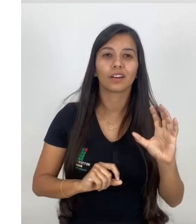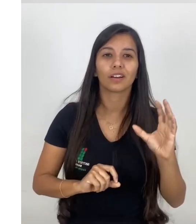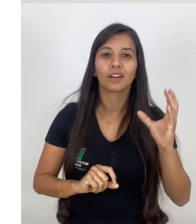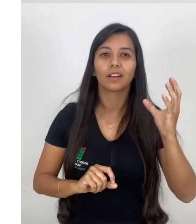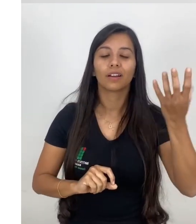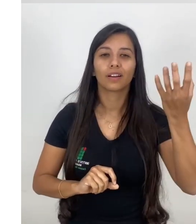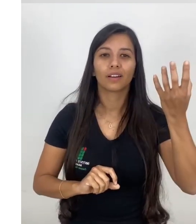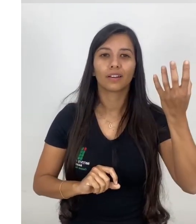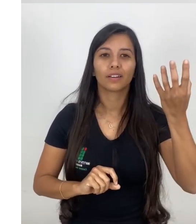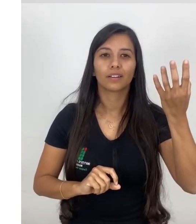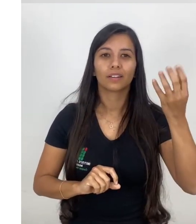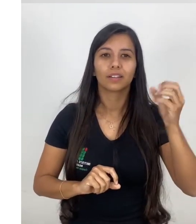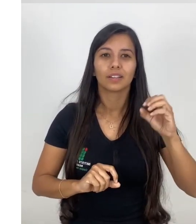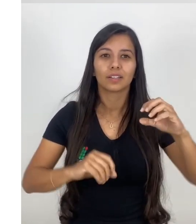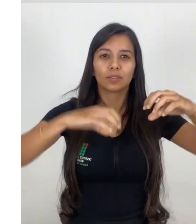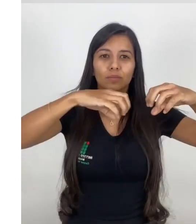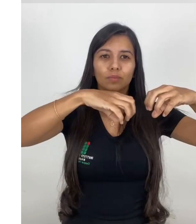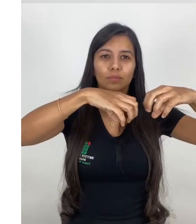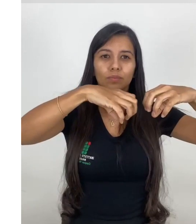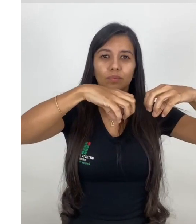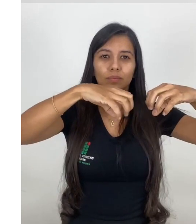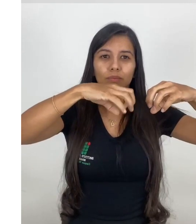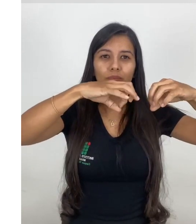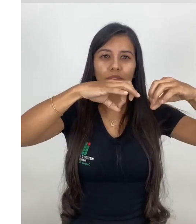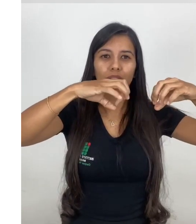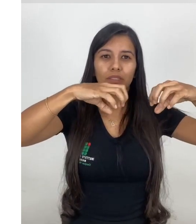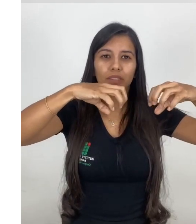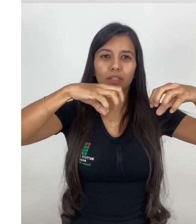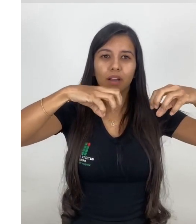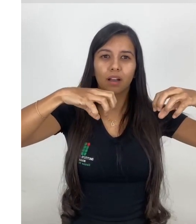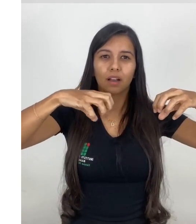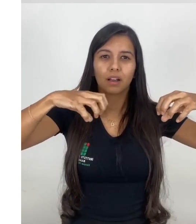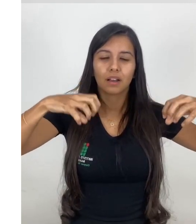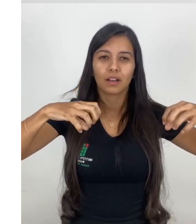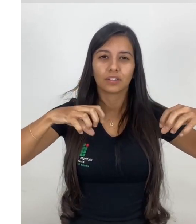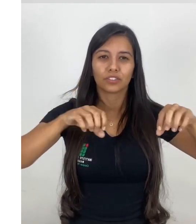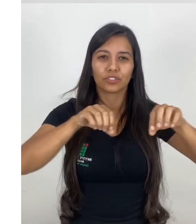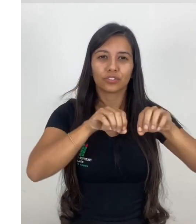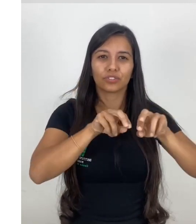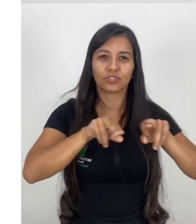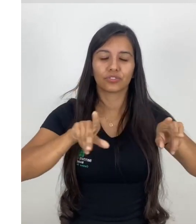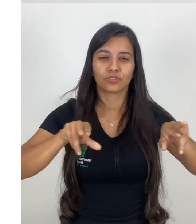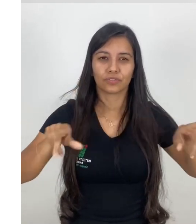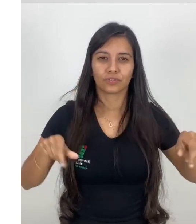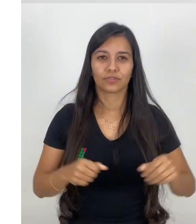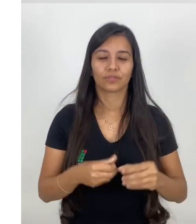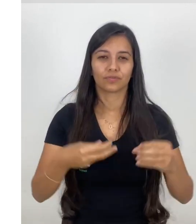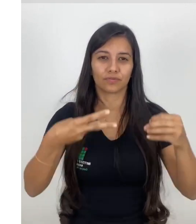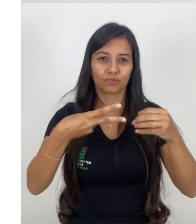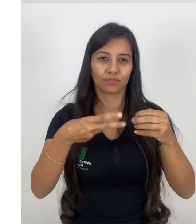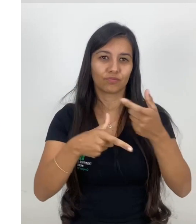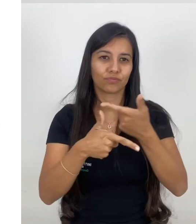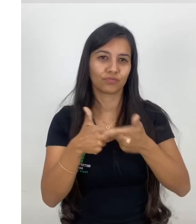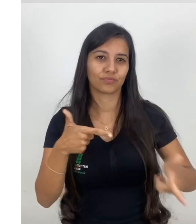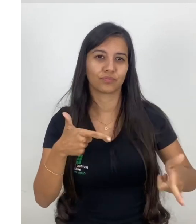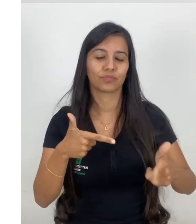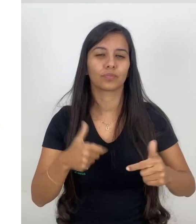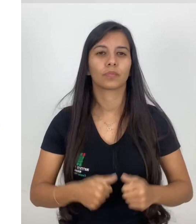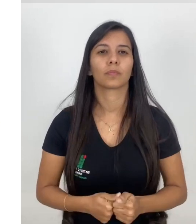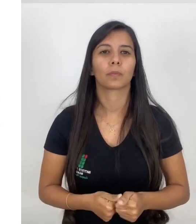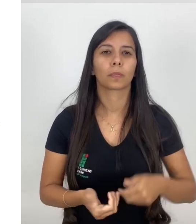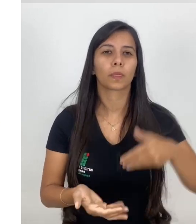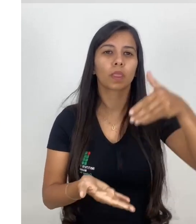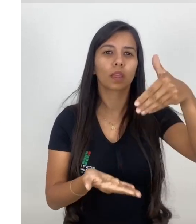vão então agora sendo levados para cada um dos polos opostos da célula, se